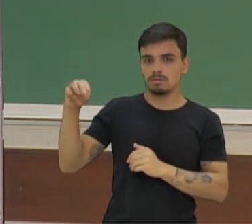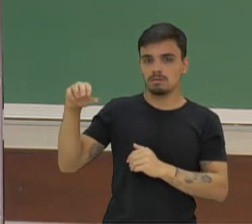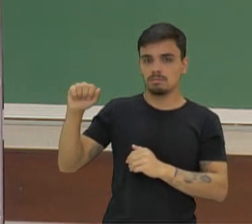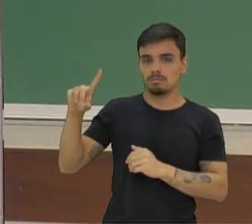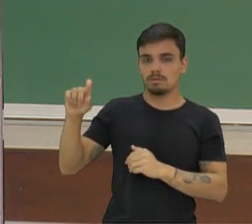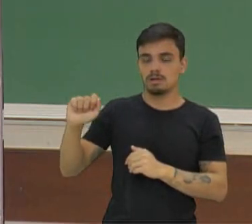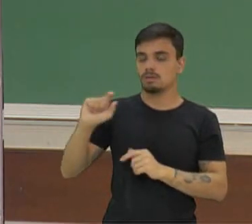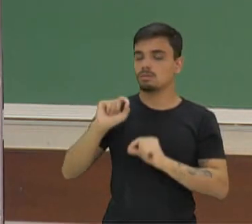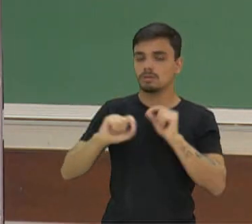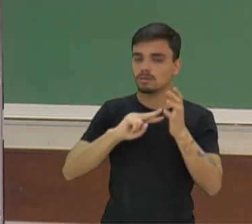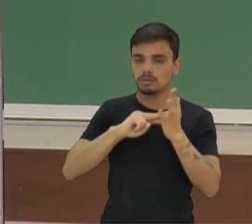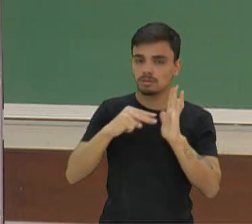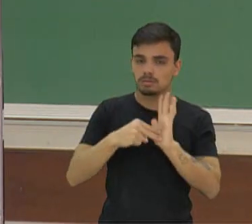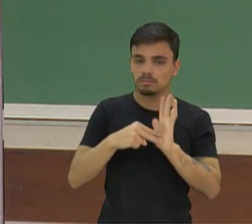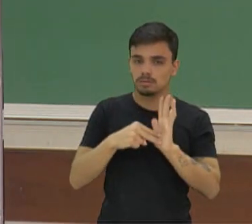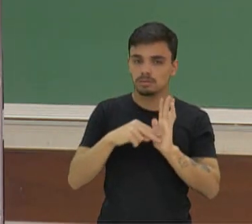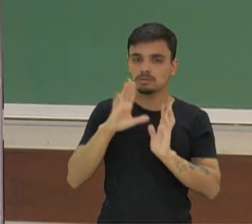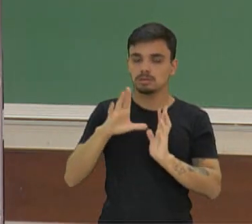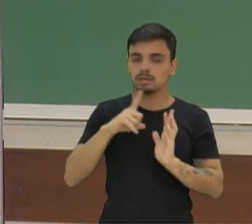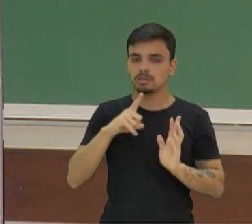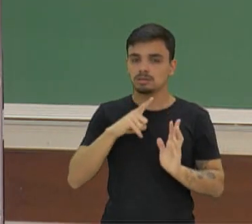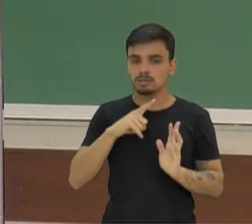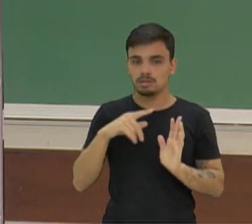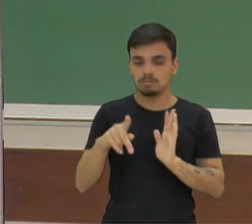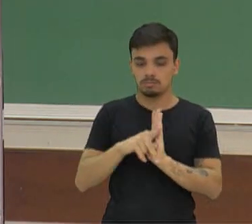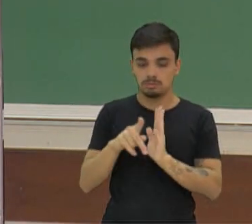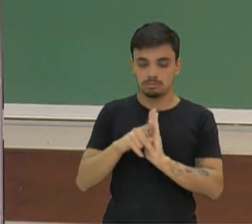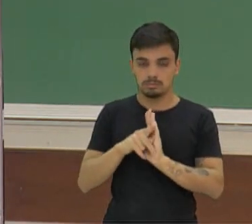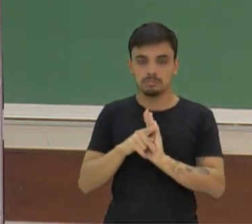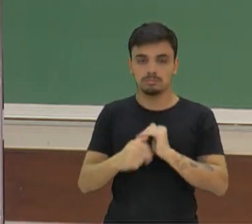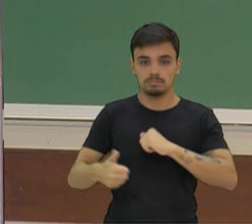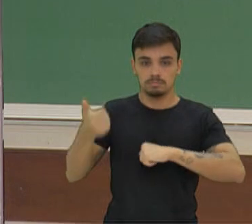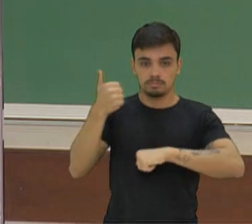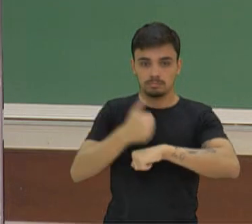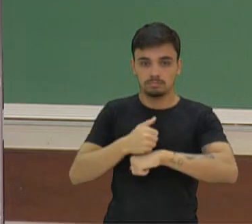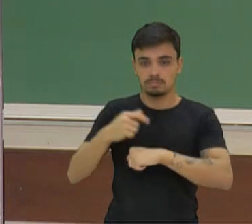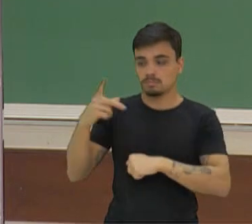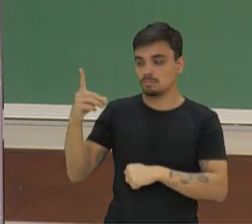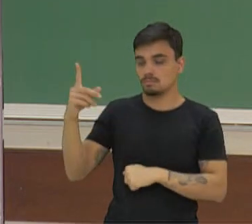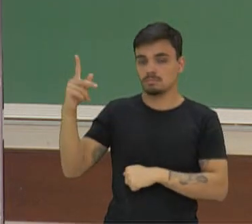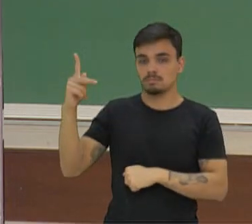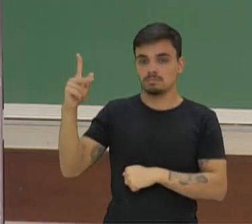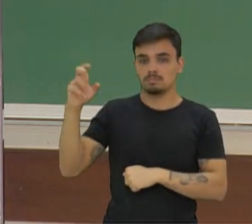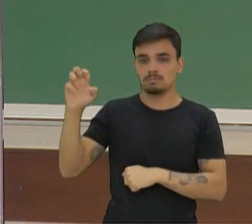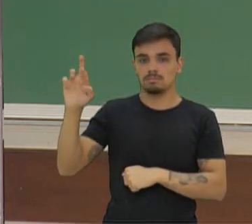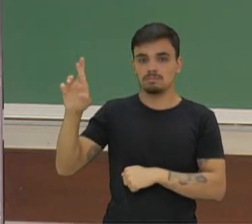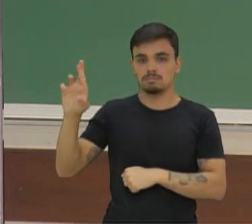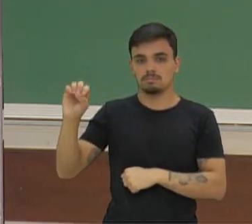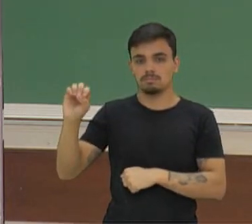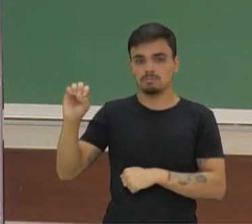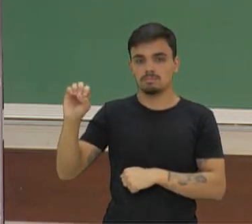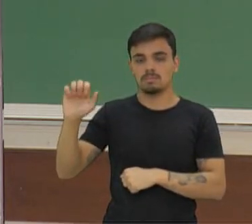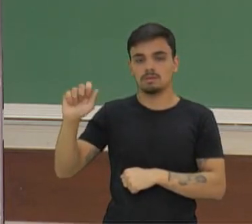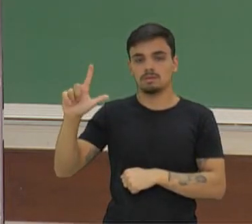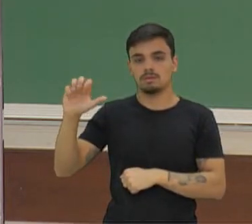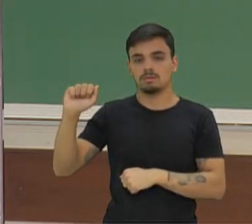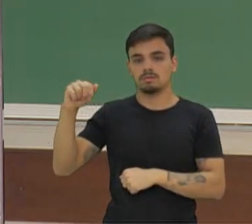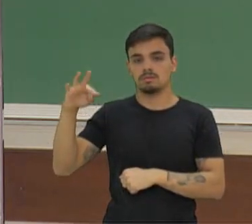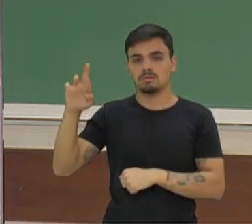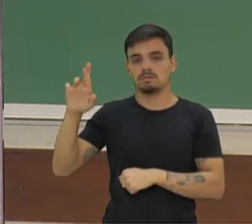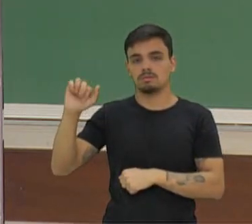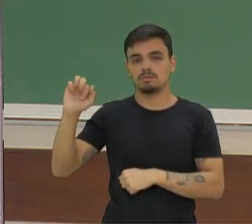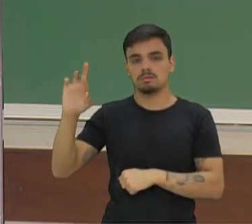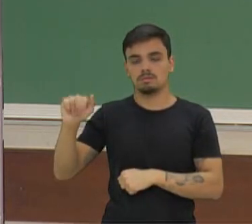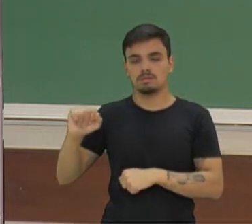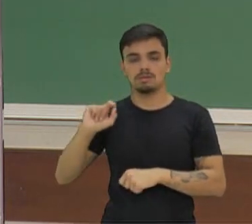estava condicionada até a maioridade de Dom Pedro de Alcântara. Por quê? Porque acreditava-se que